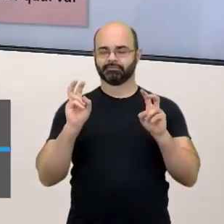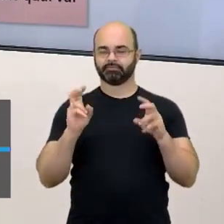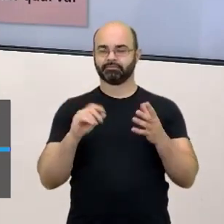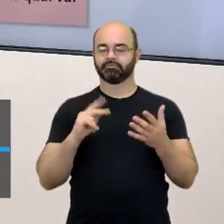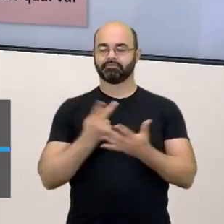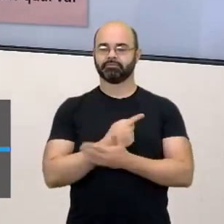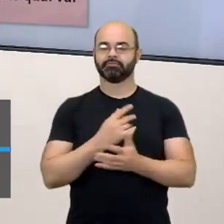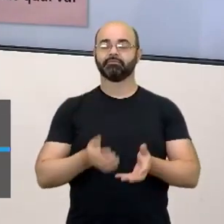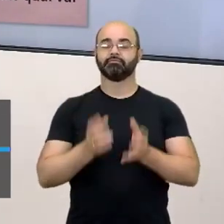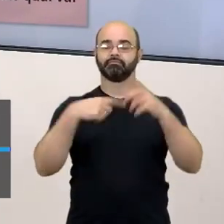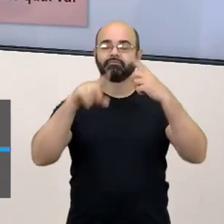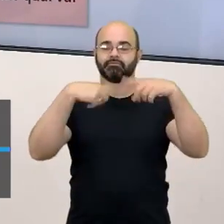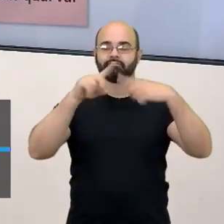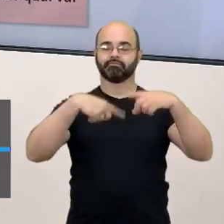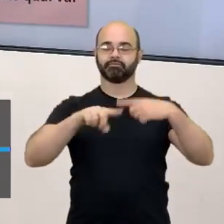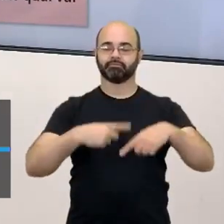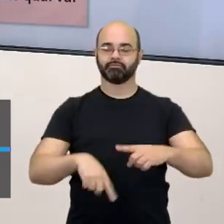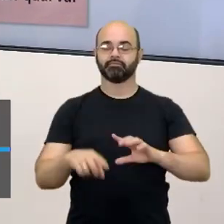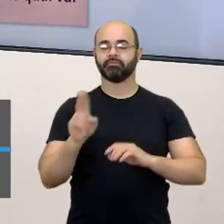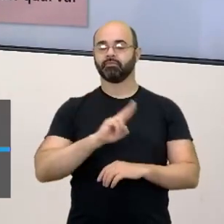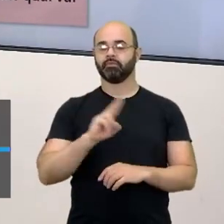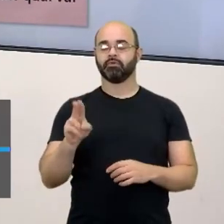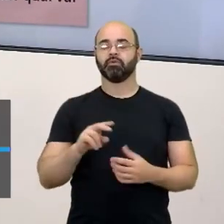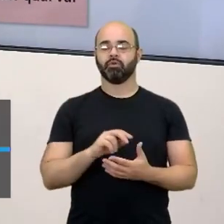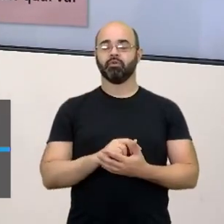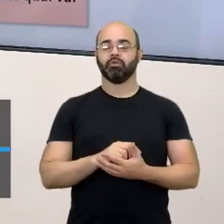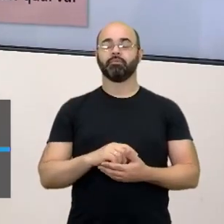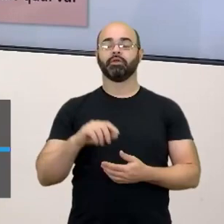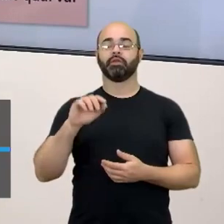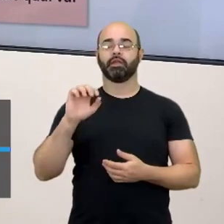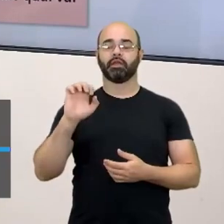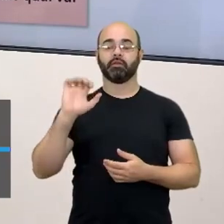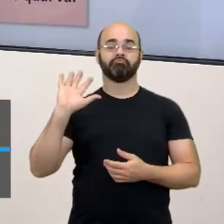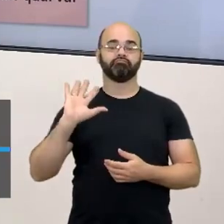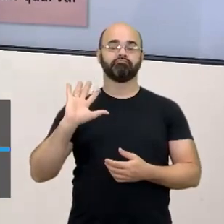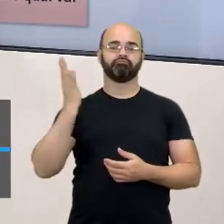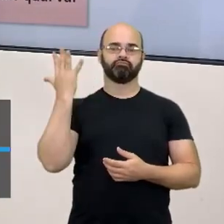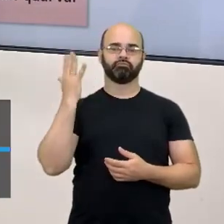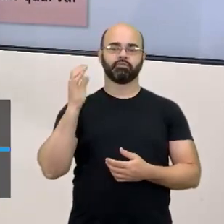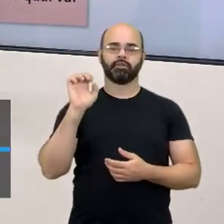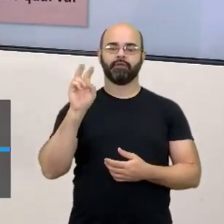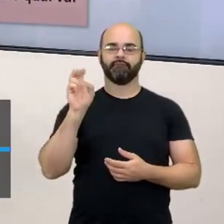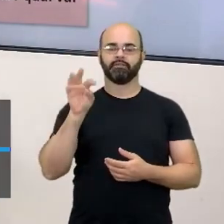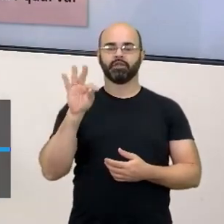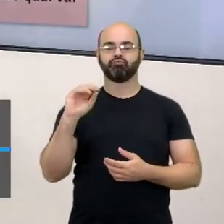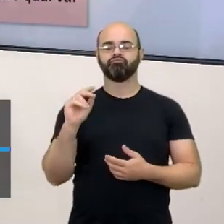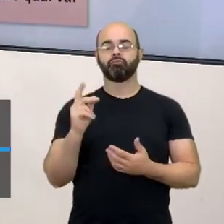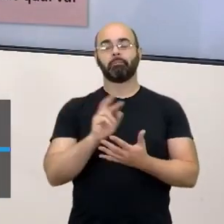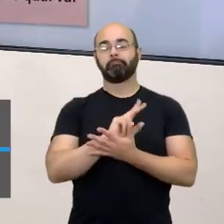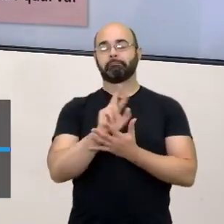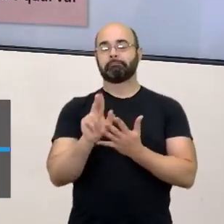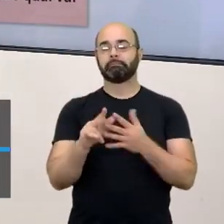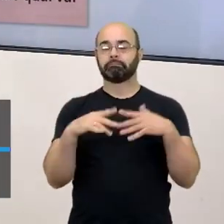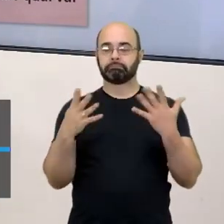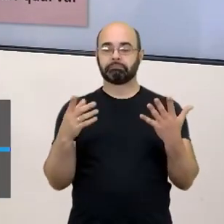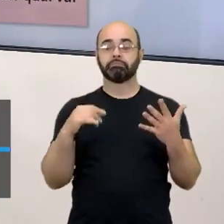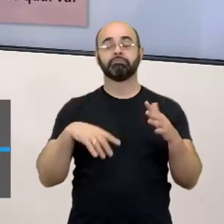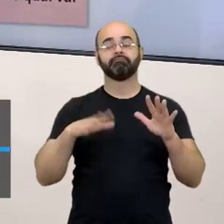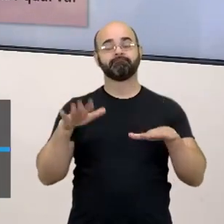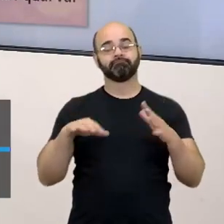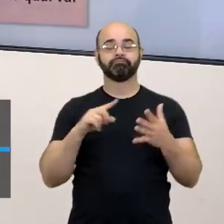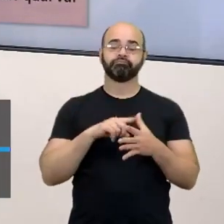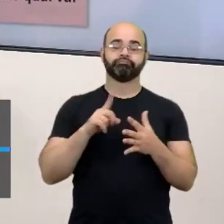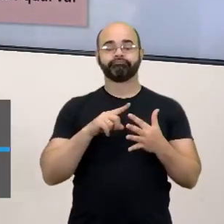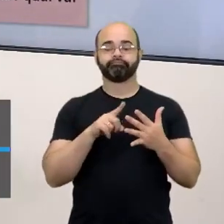tipo de ação, de evento, a gente chama de evento aleatório, porque a gente até sabe quais são as possibilidades, mas não sabe qual delas